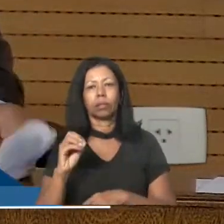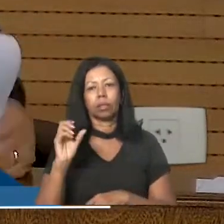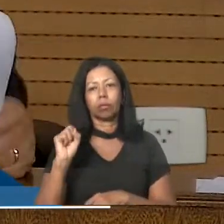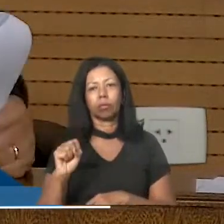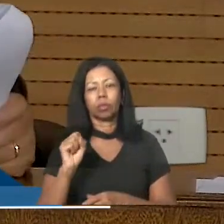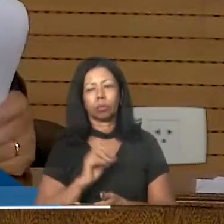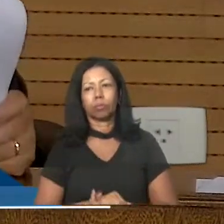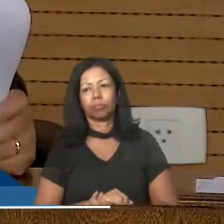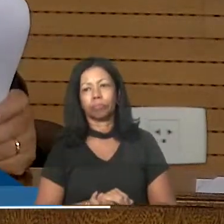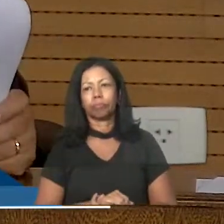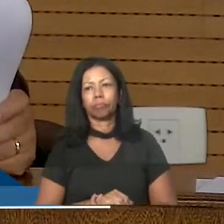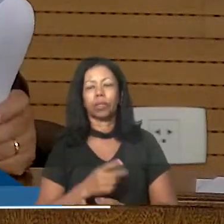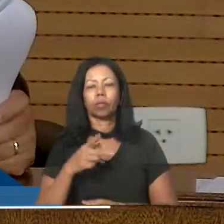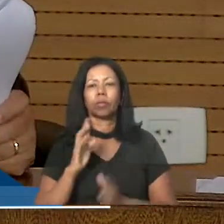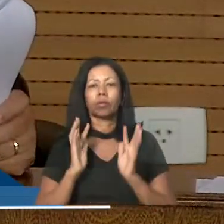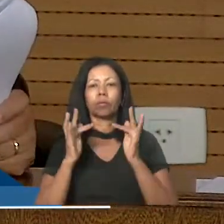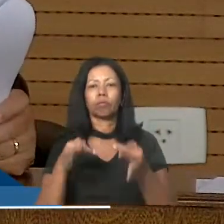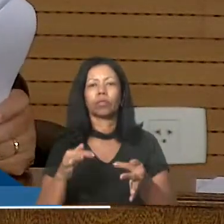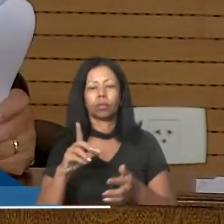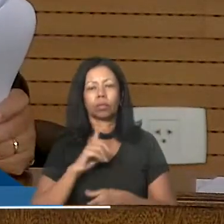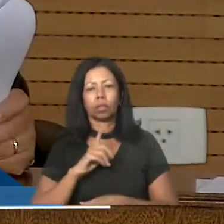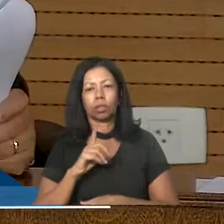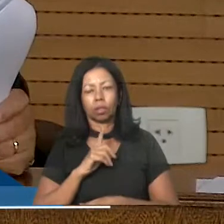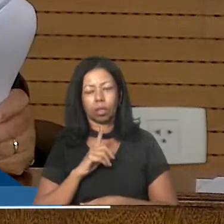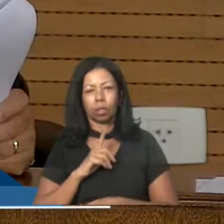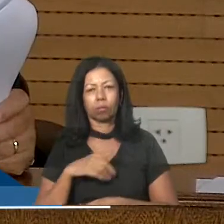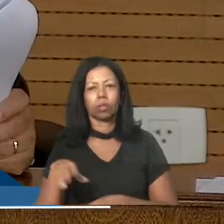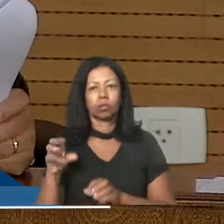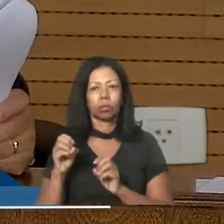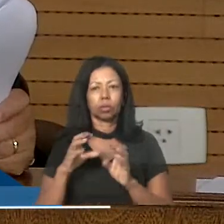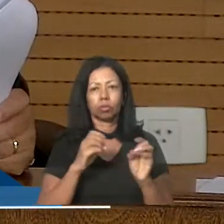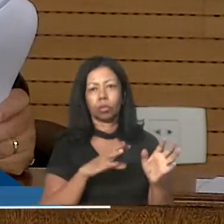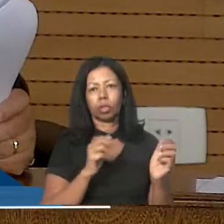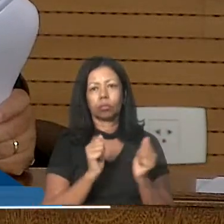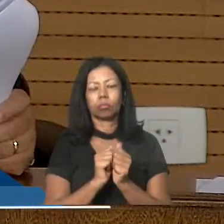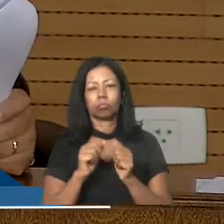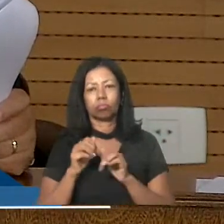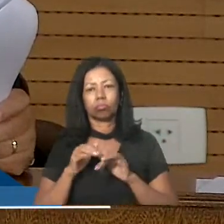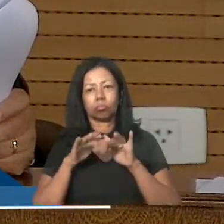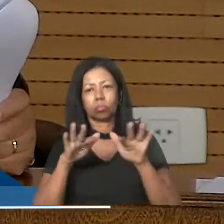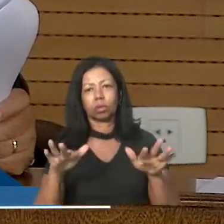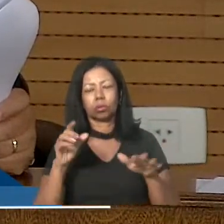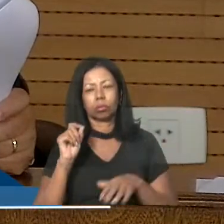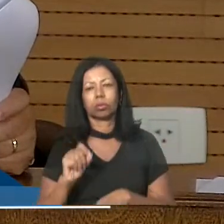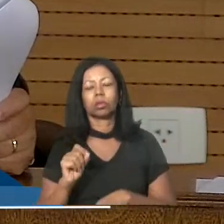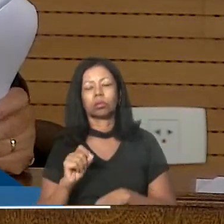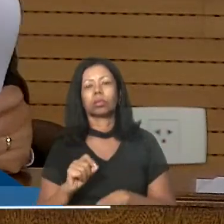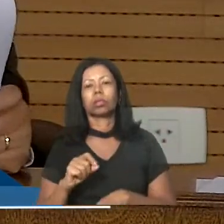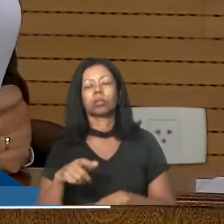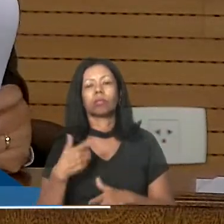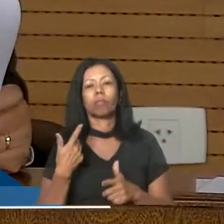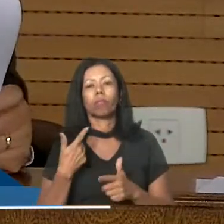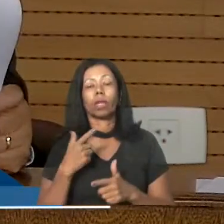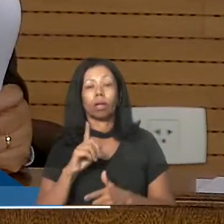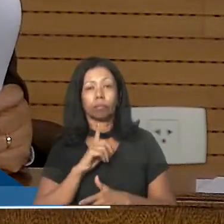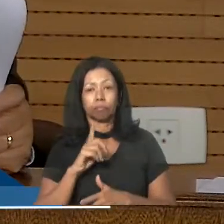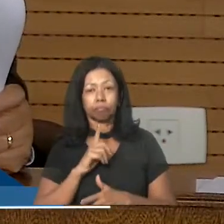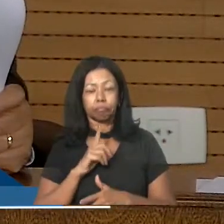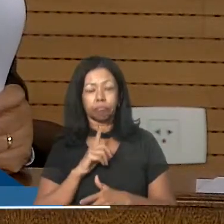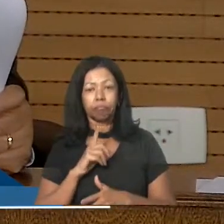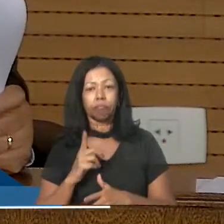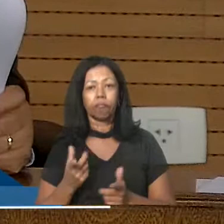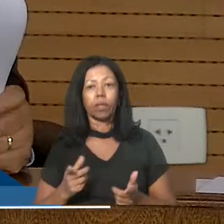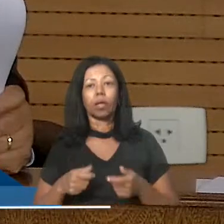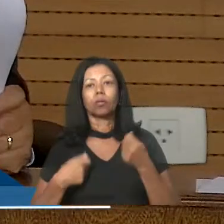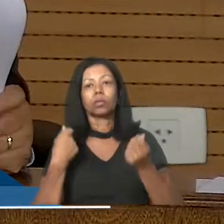07/08. Por fim, os autos vieram instruídos com a declaração estimativa do impacto orçamentário e